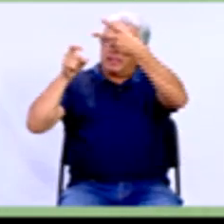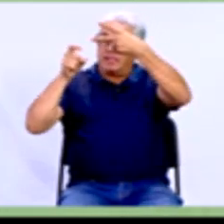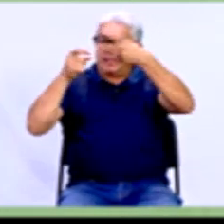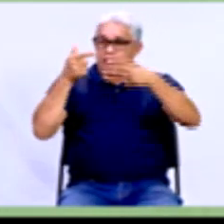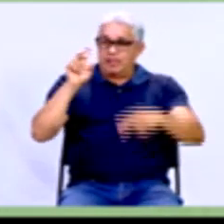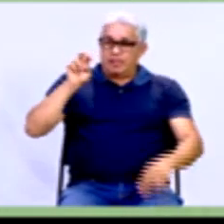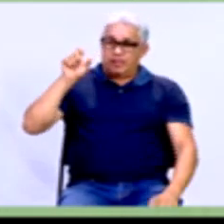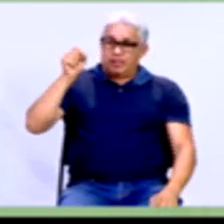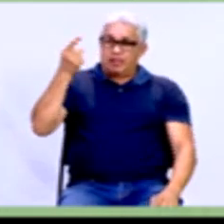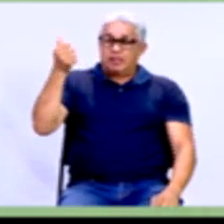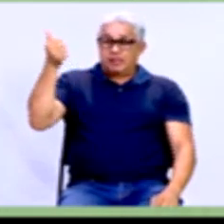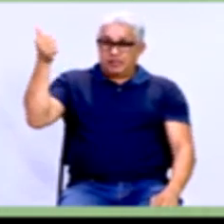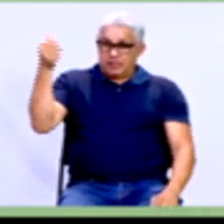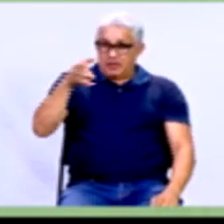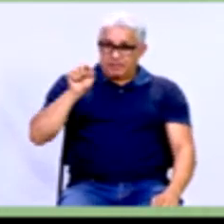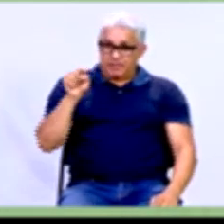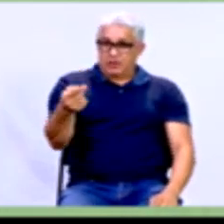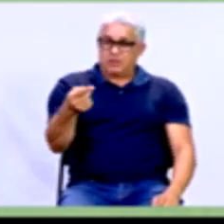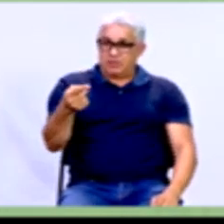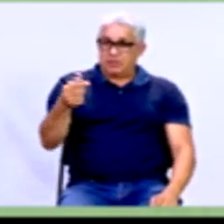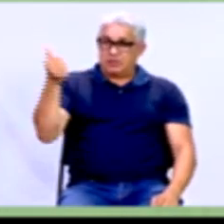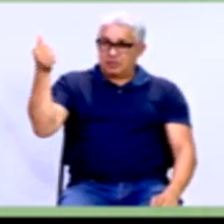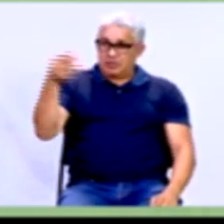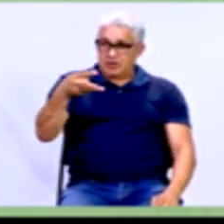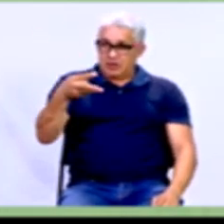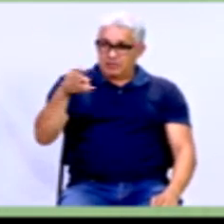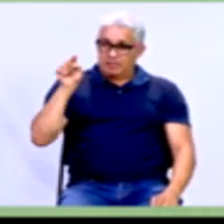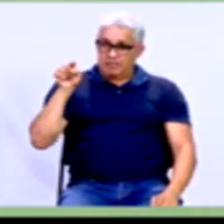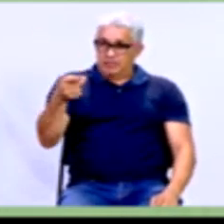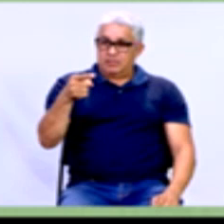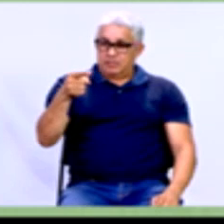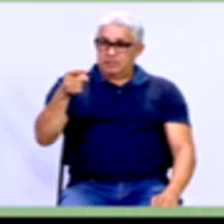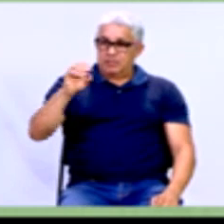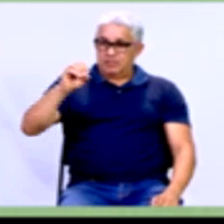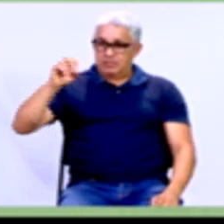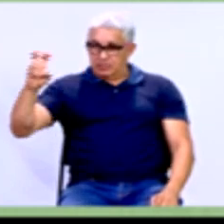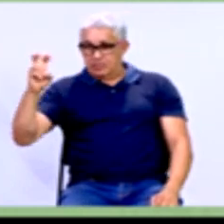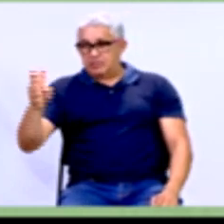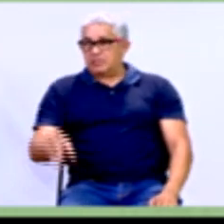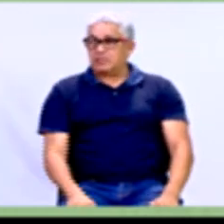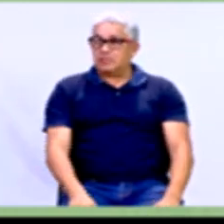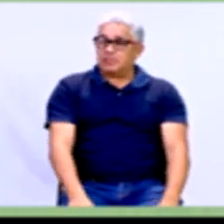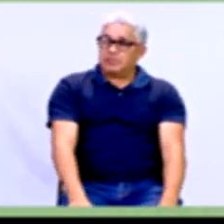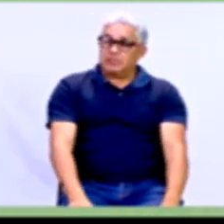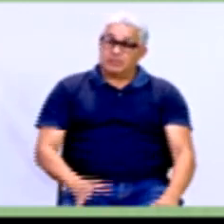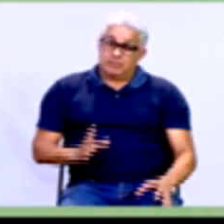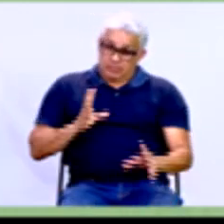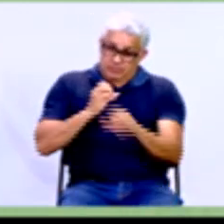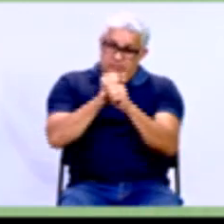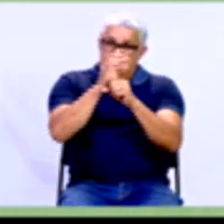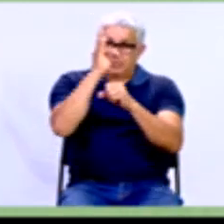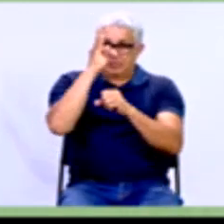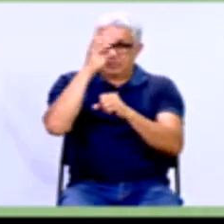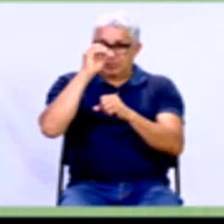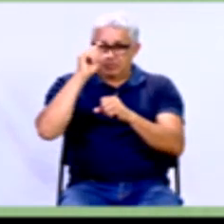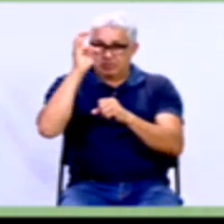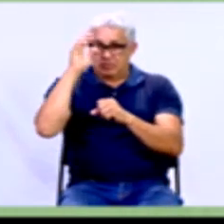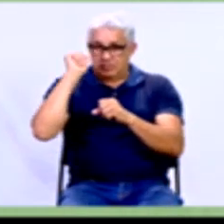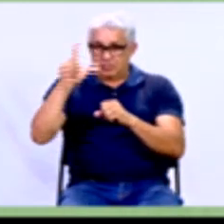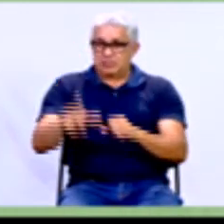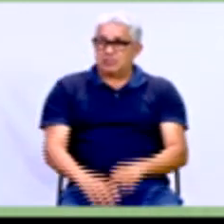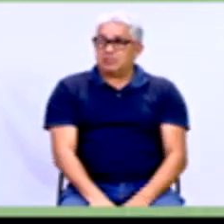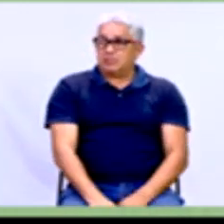13.005. Então, a gente encontrou os totais que a gente precisa para aplicar a nossa fórmula. Vamos para o outro passo,